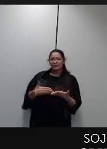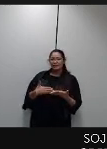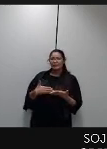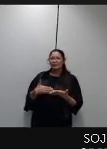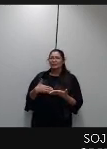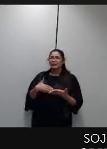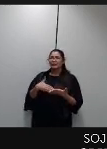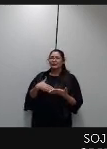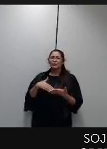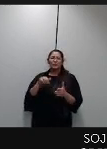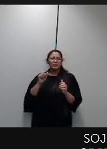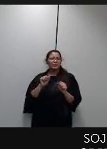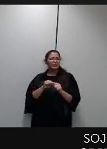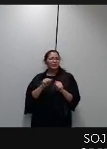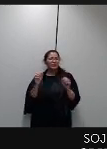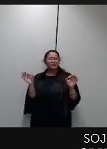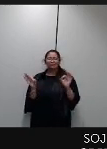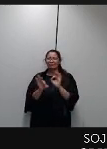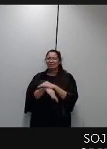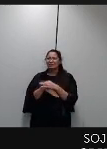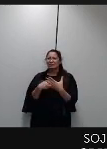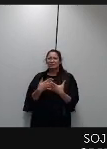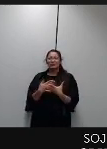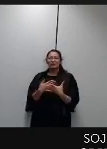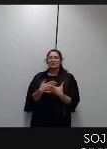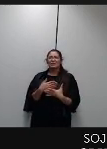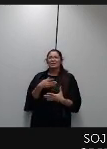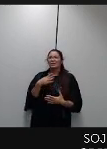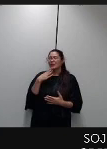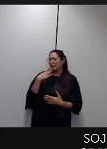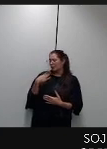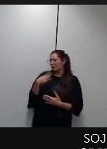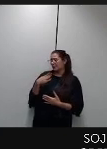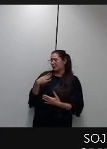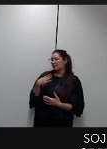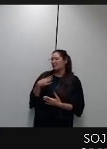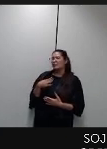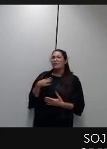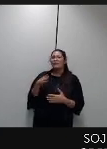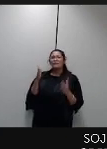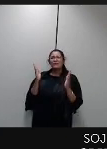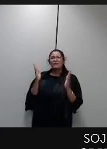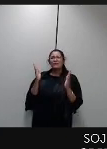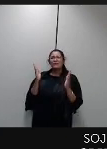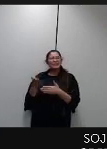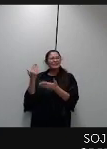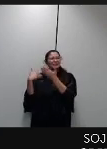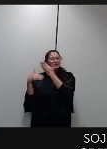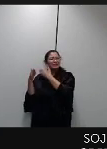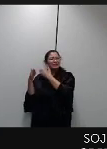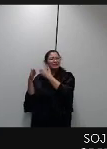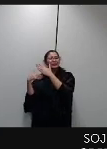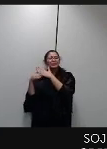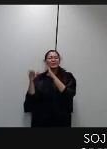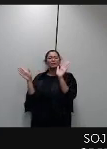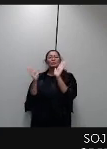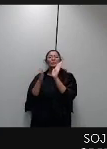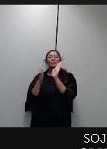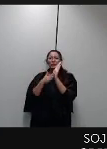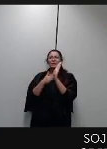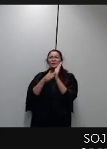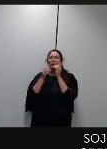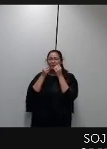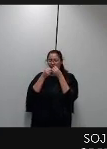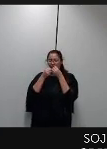horário que seria o regulamentar e eu pedi Vista vamos deixar para esse levar que quando a gente trouxeram o processo Claro sair tudo com